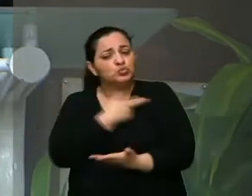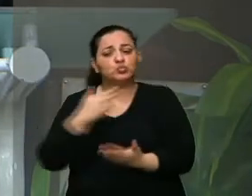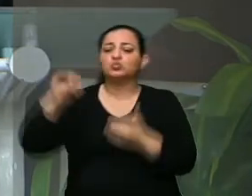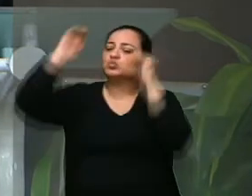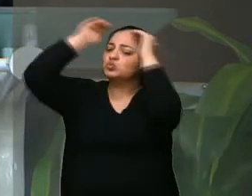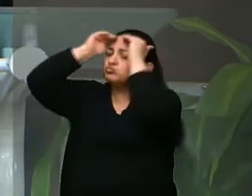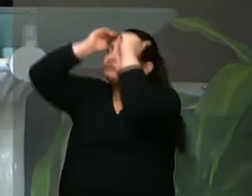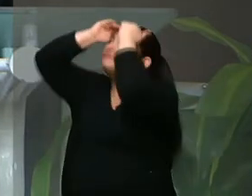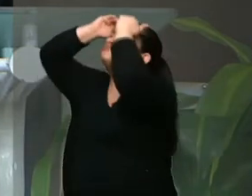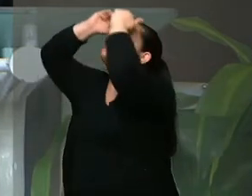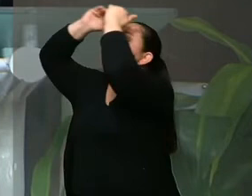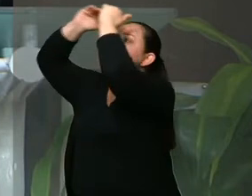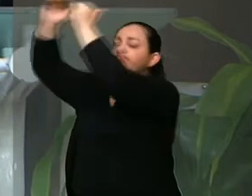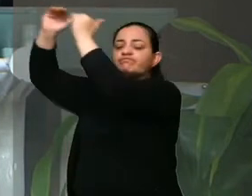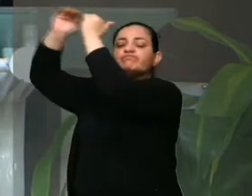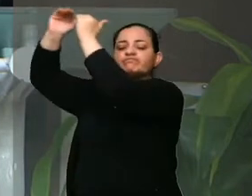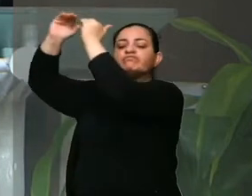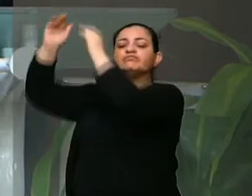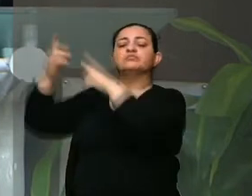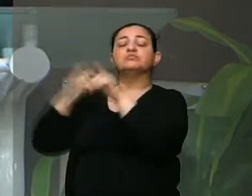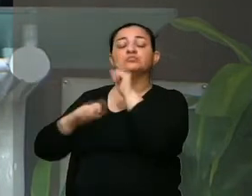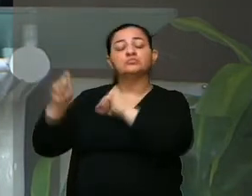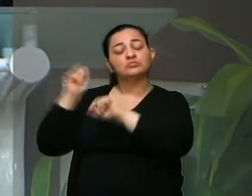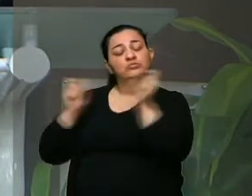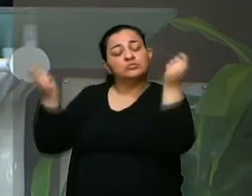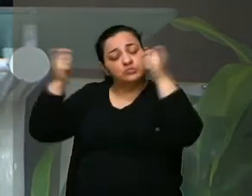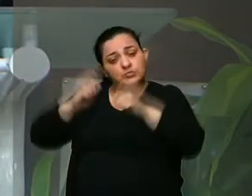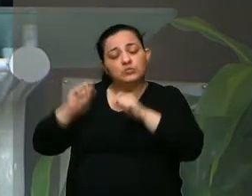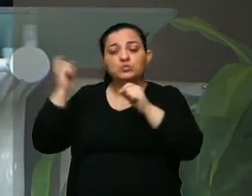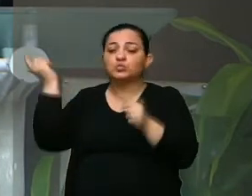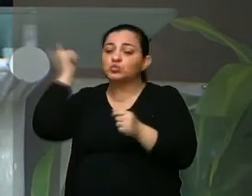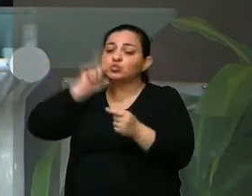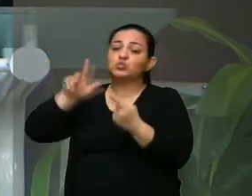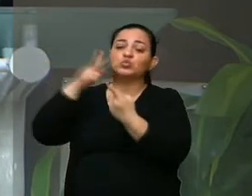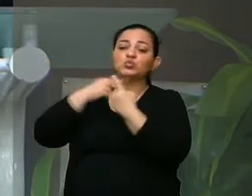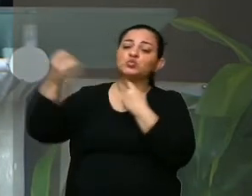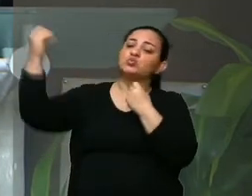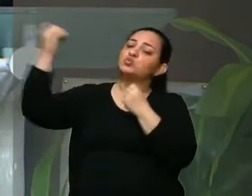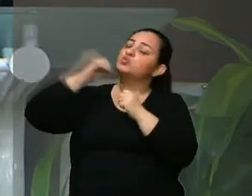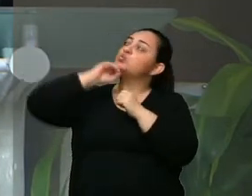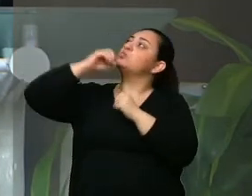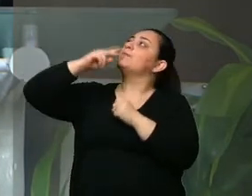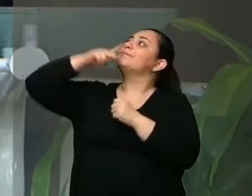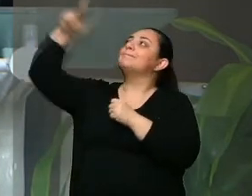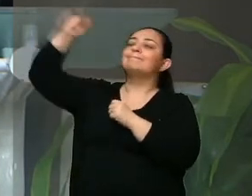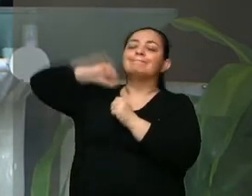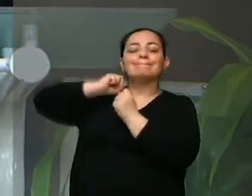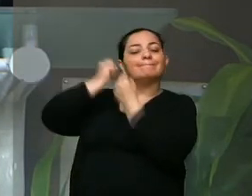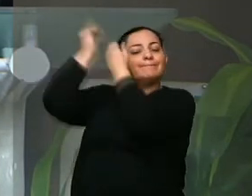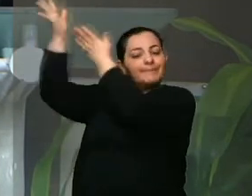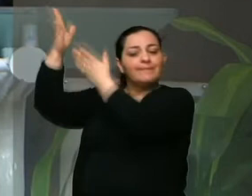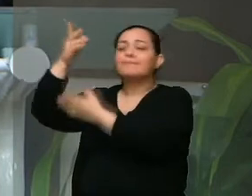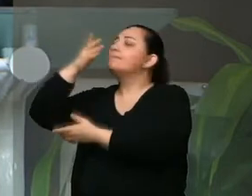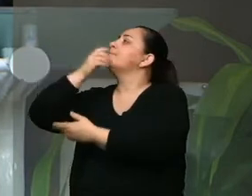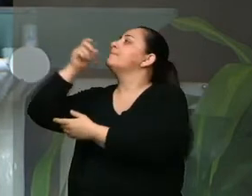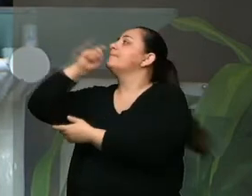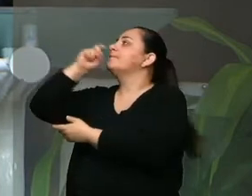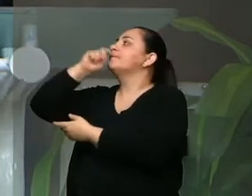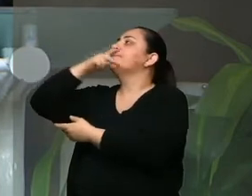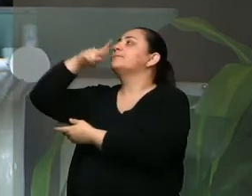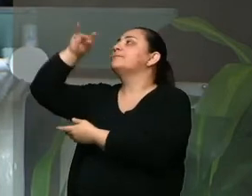obediência para que possa chegar àquela boa notícia pai de seu filho